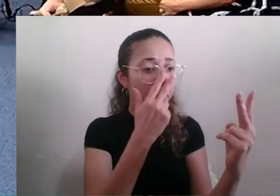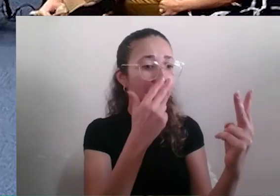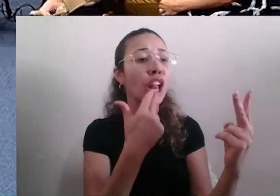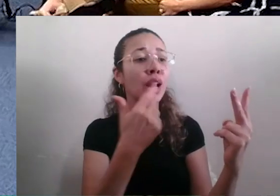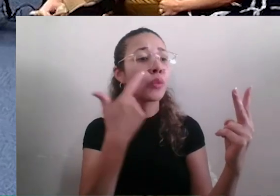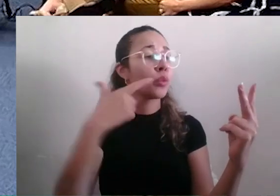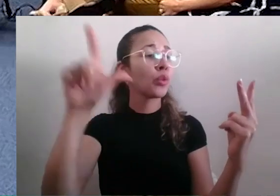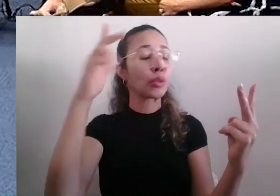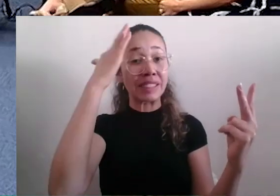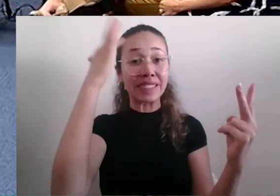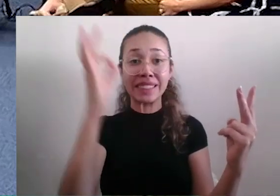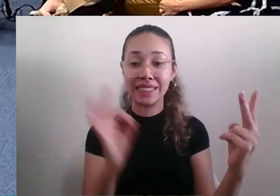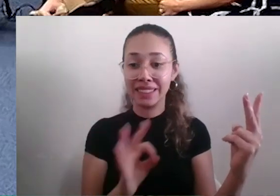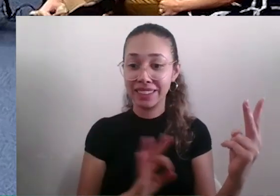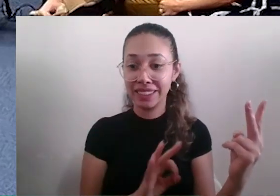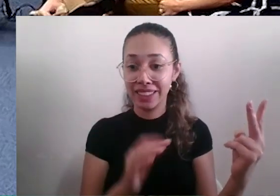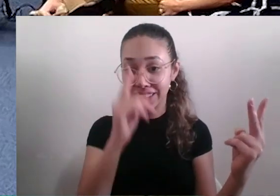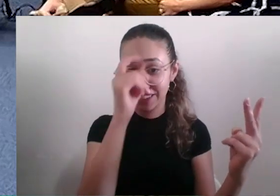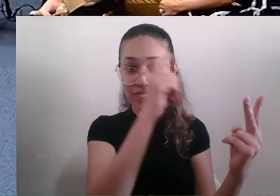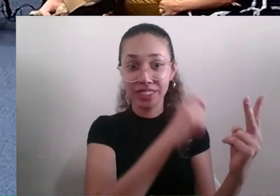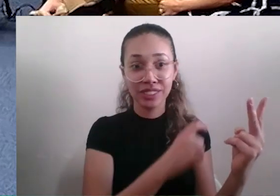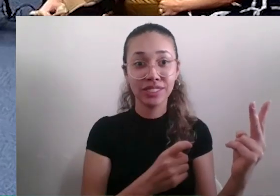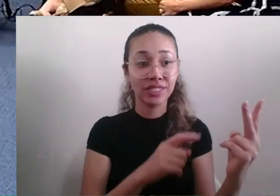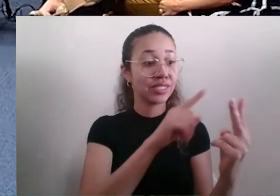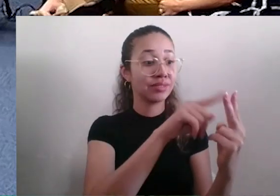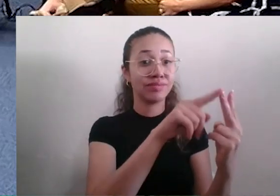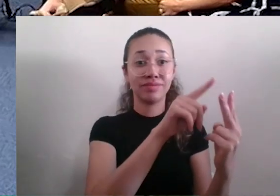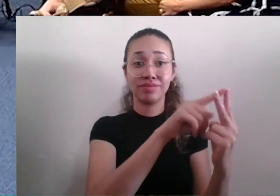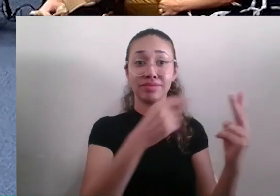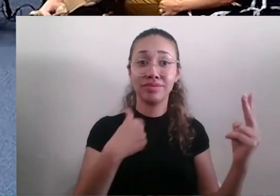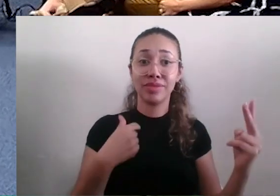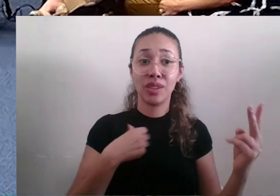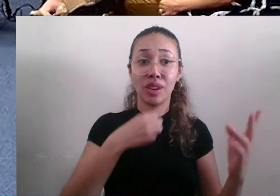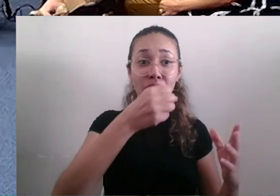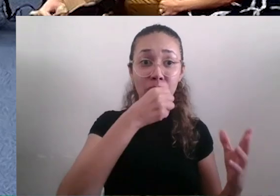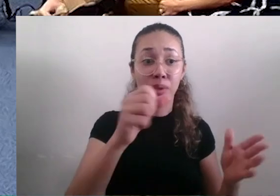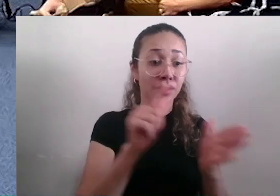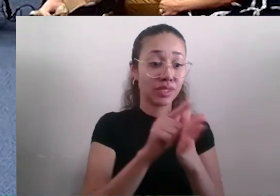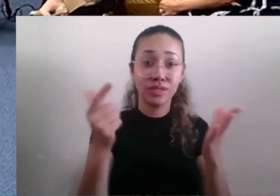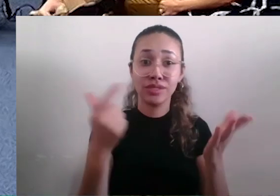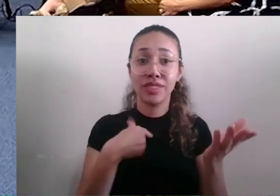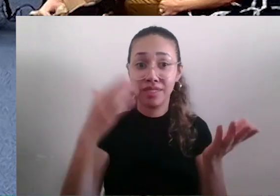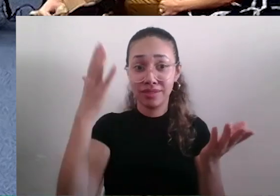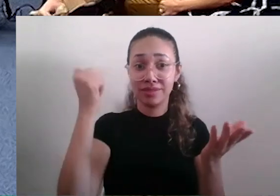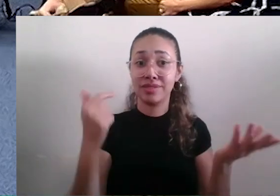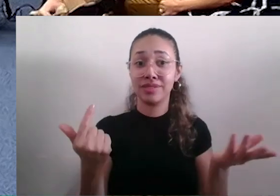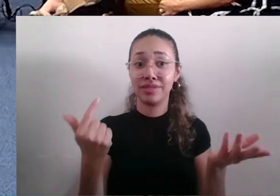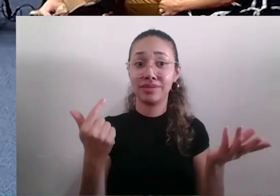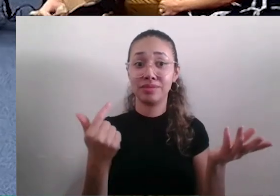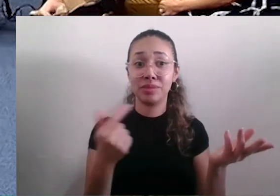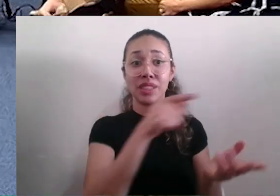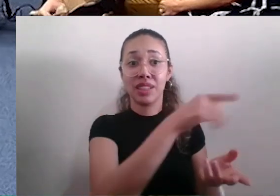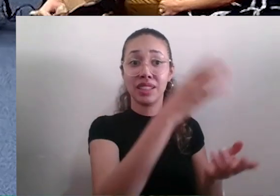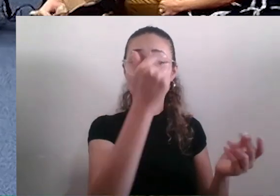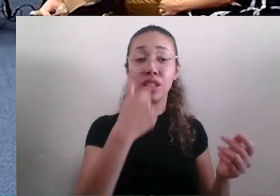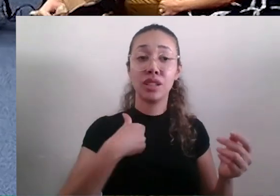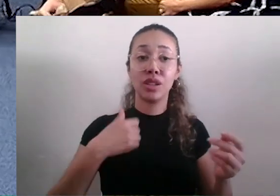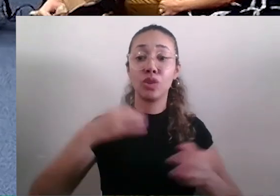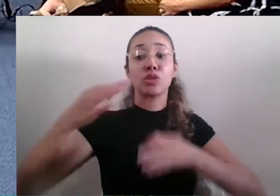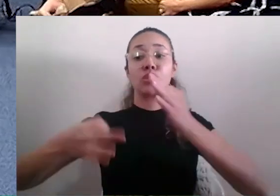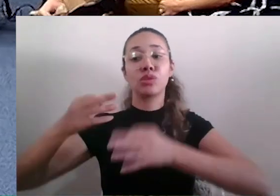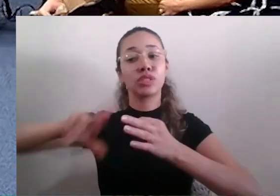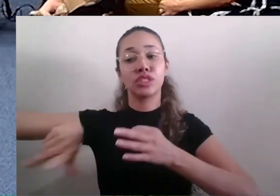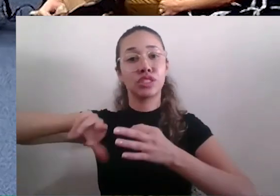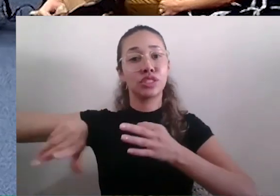nada e isso ele tá falando com uma pessoa que é repórter que é jornalista que ele sabe que eu não sou do Judiciário ele sabe que eu não